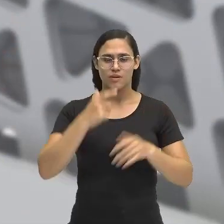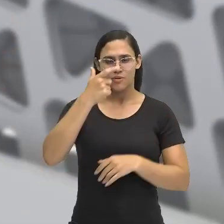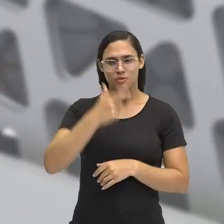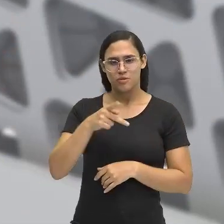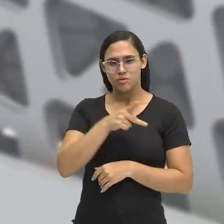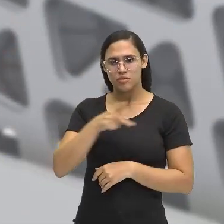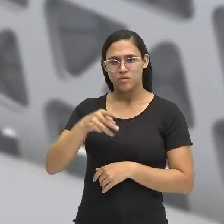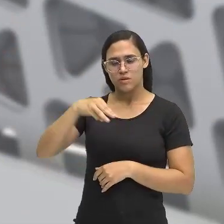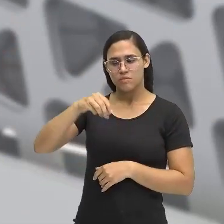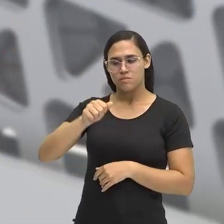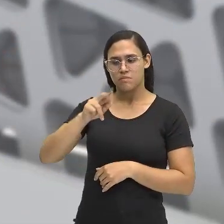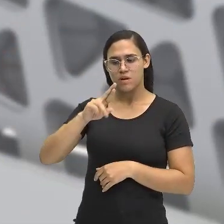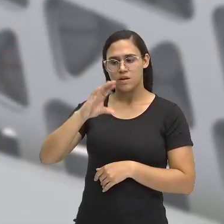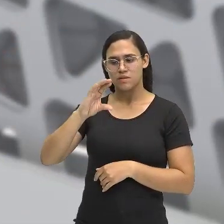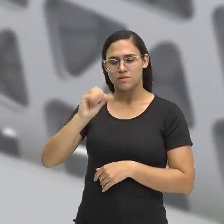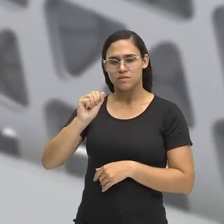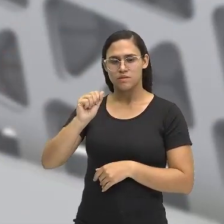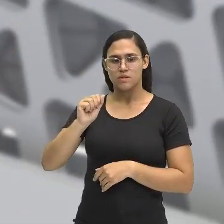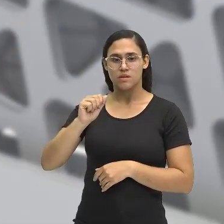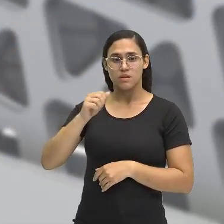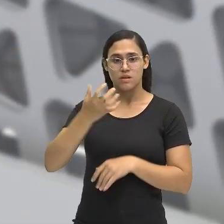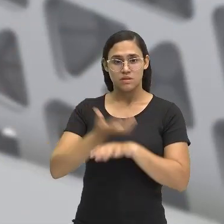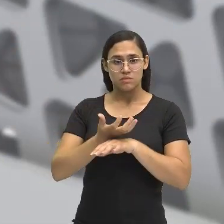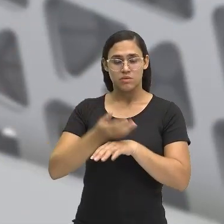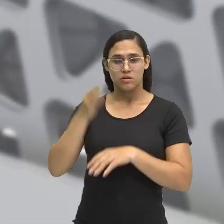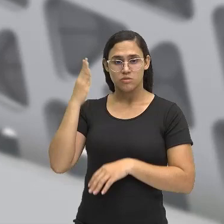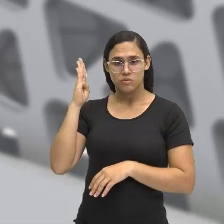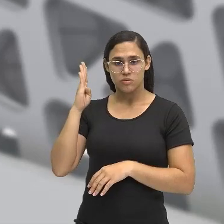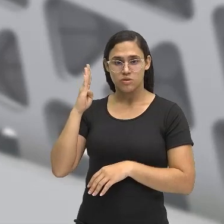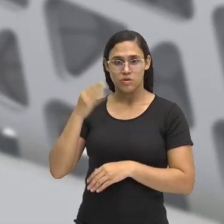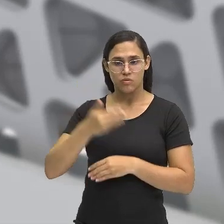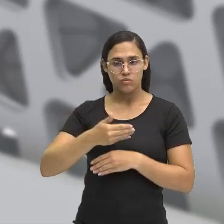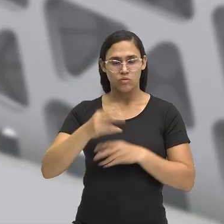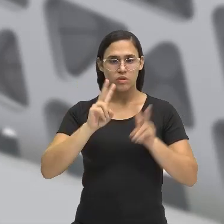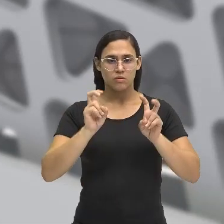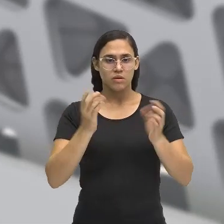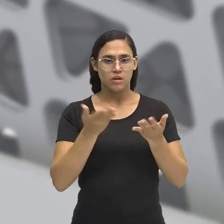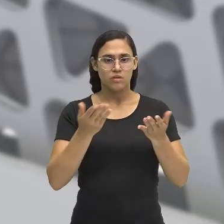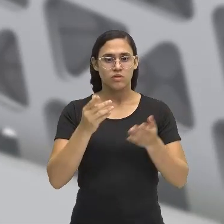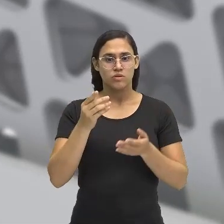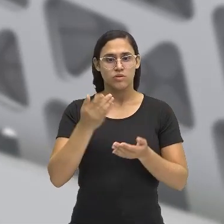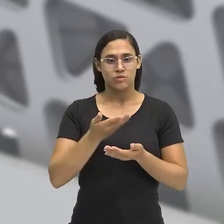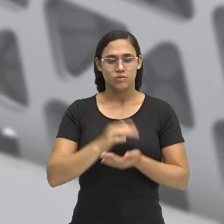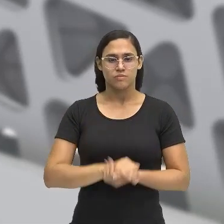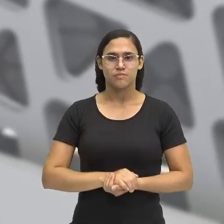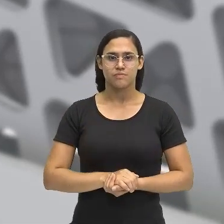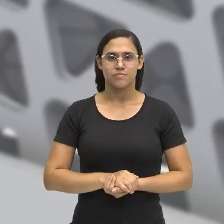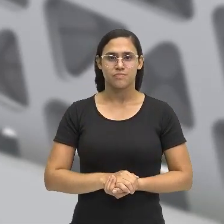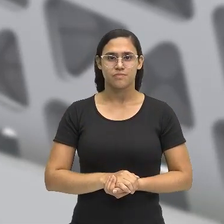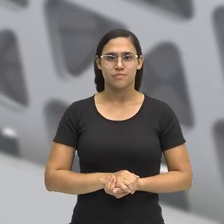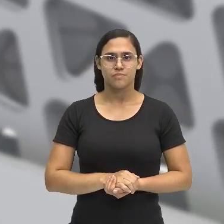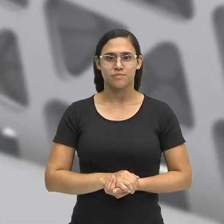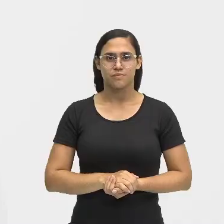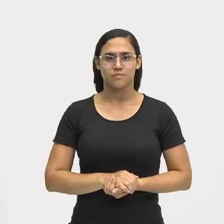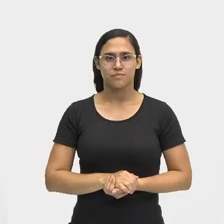Eu sou a professora Márcia Maciel de Biologia e vamos ver o que vai ter na nossa aula de hoje.